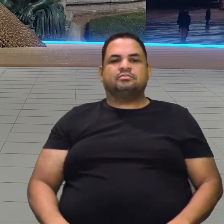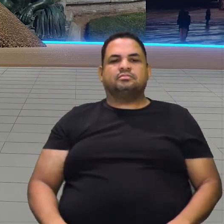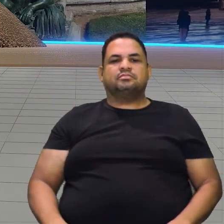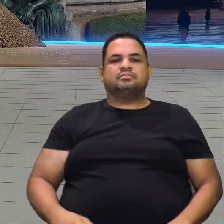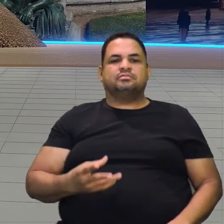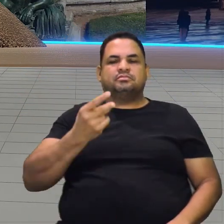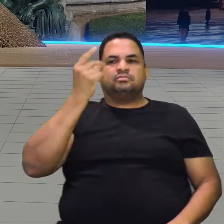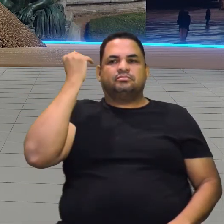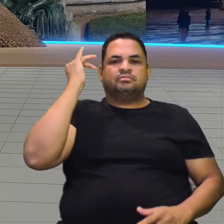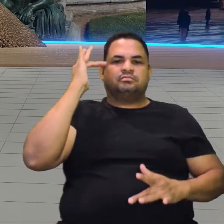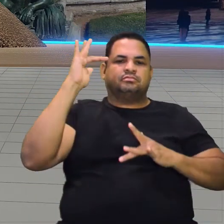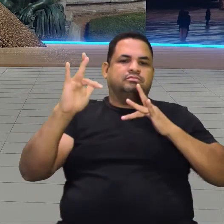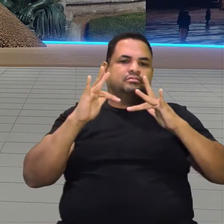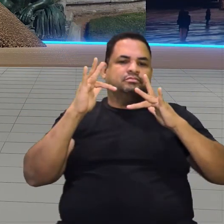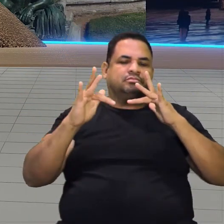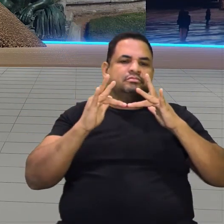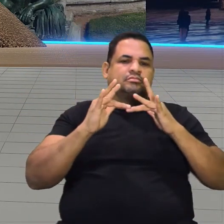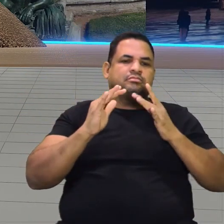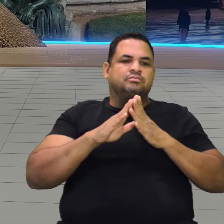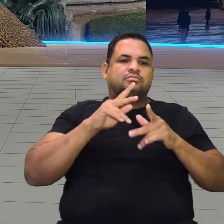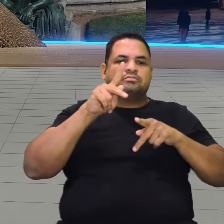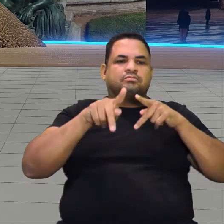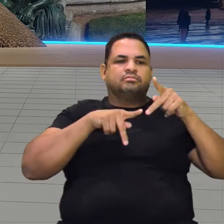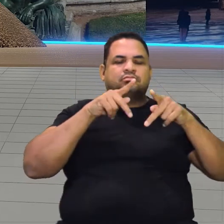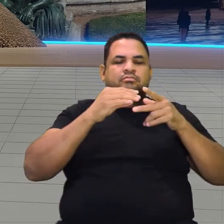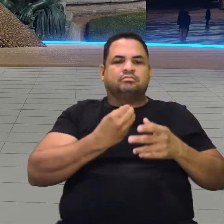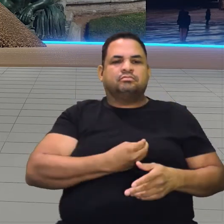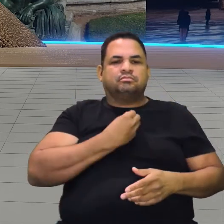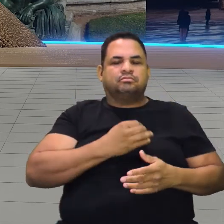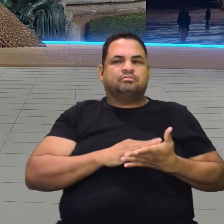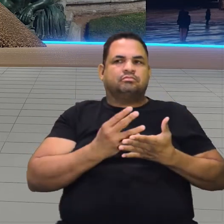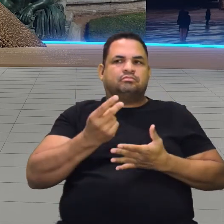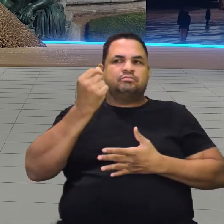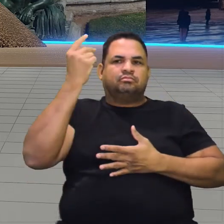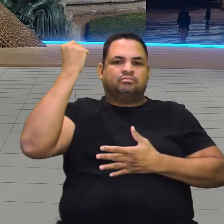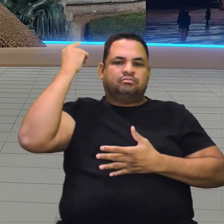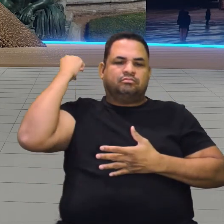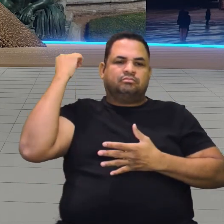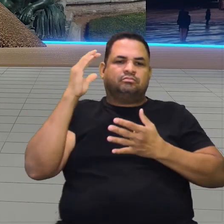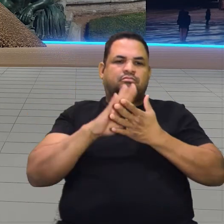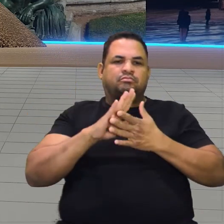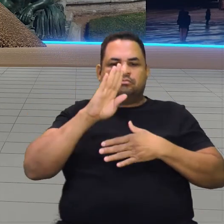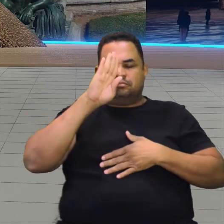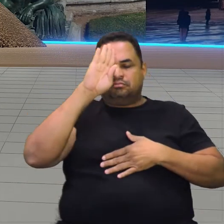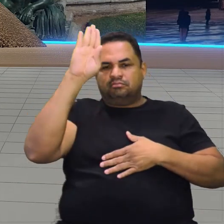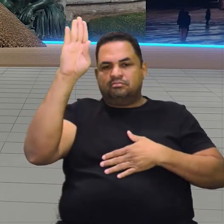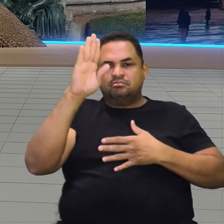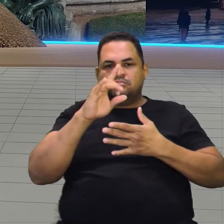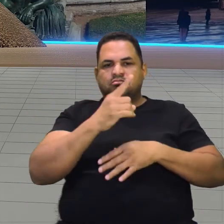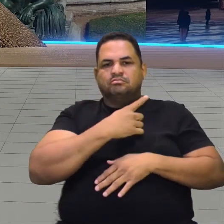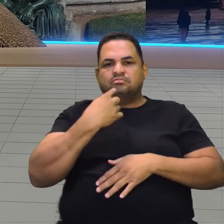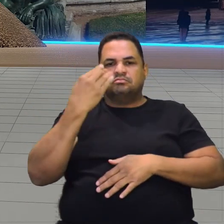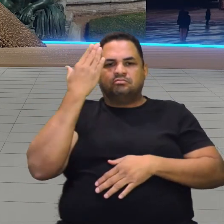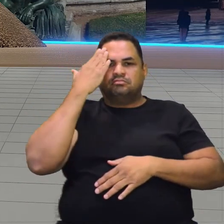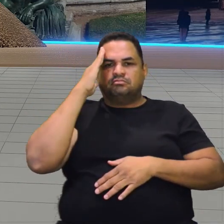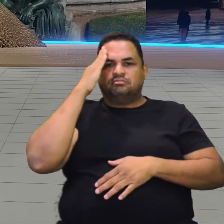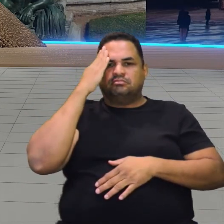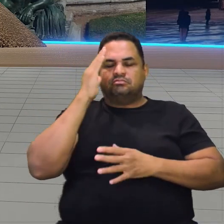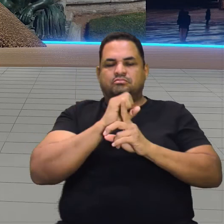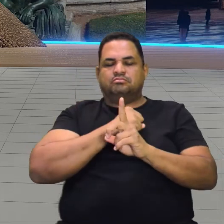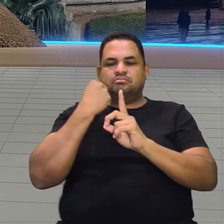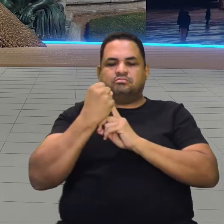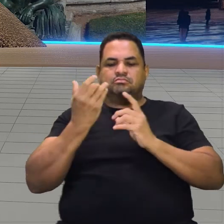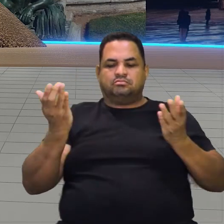Antiguidade clássica. Esses povos que viveram na antiguidade são fundamentais para nós entendermos a nossa sociedade